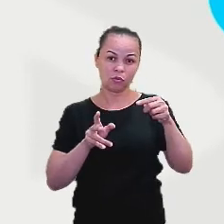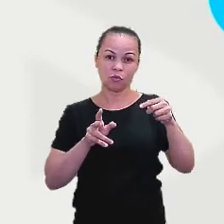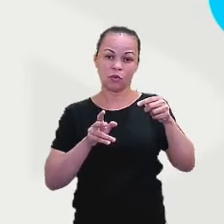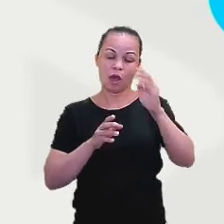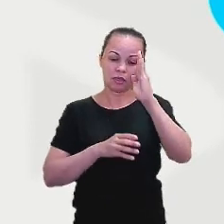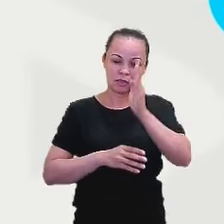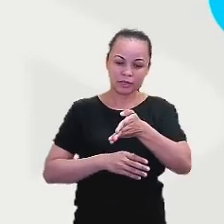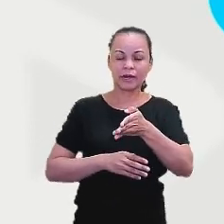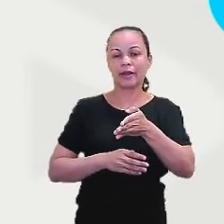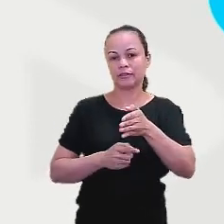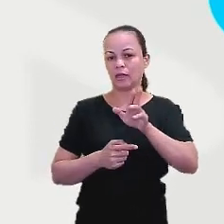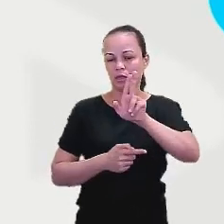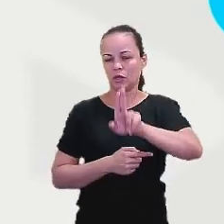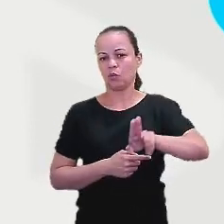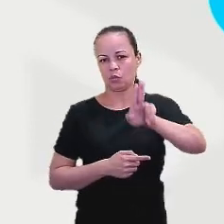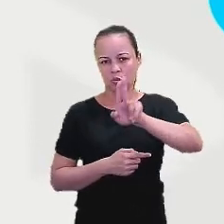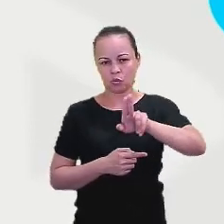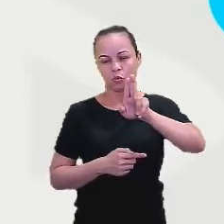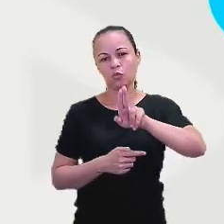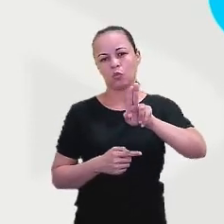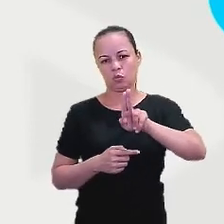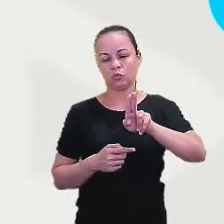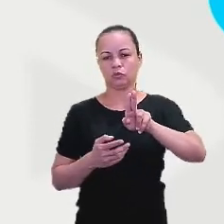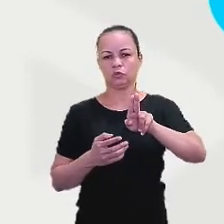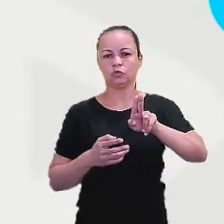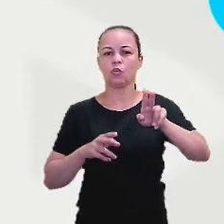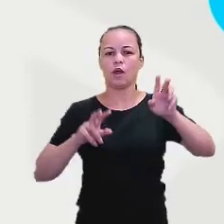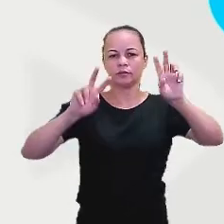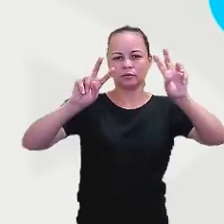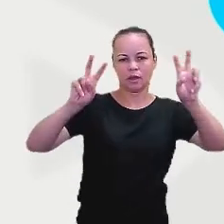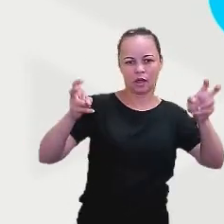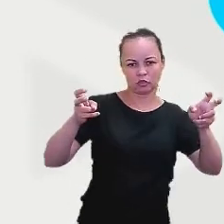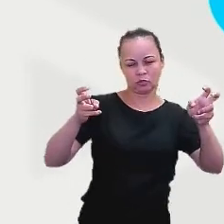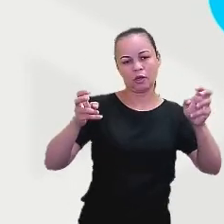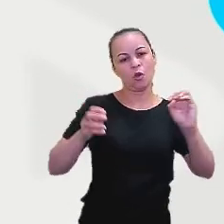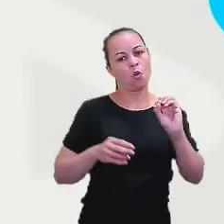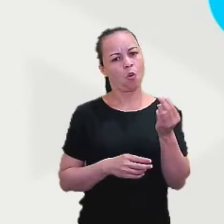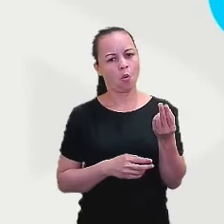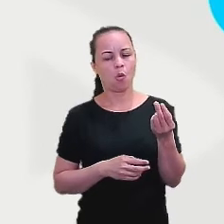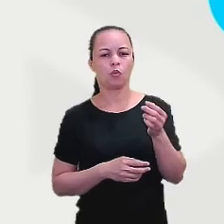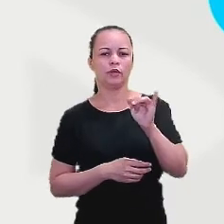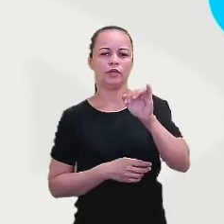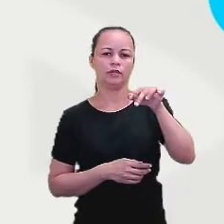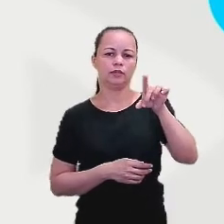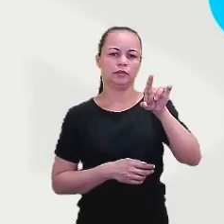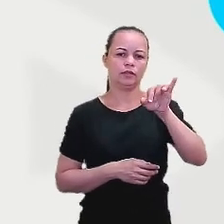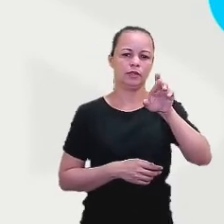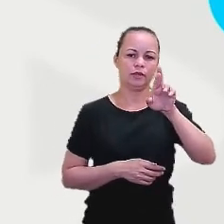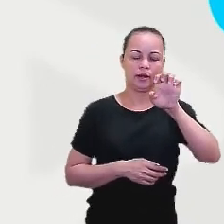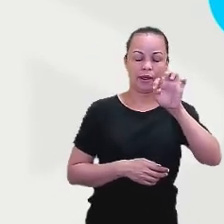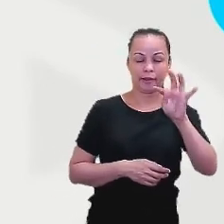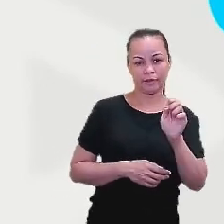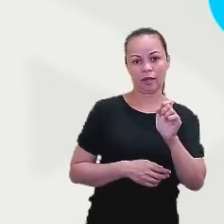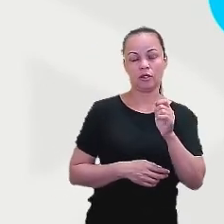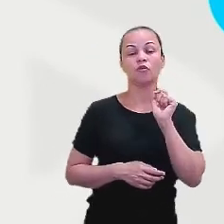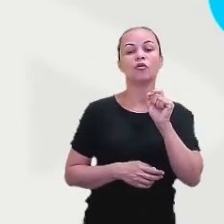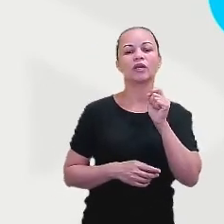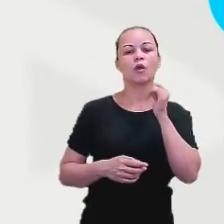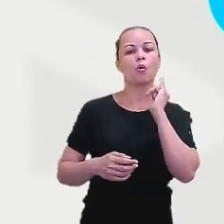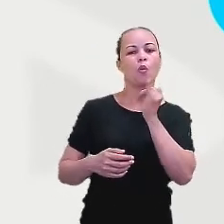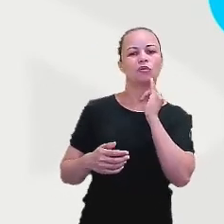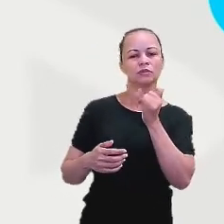direta, eu vou ali utilizar as aspas, ou na citação indireta, eu vou contar o que essa pessoa disse com as